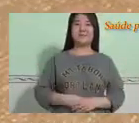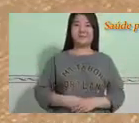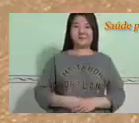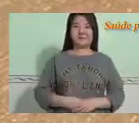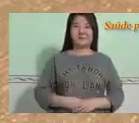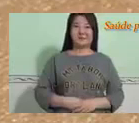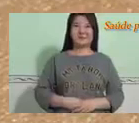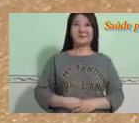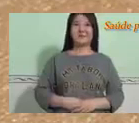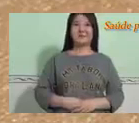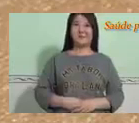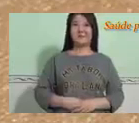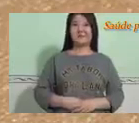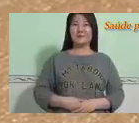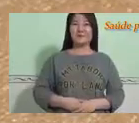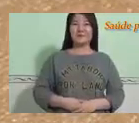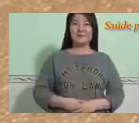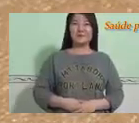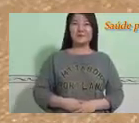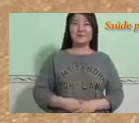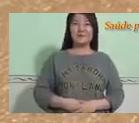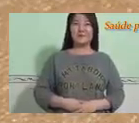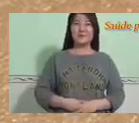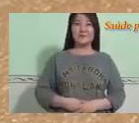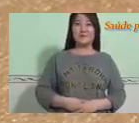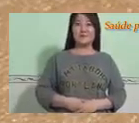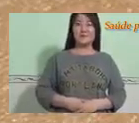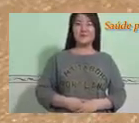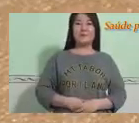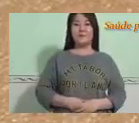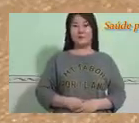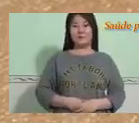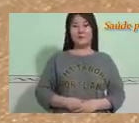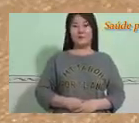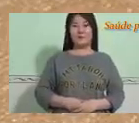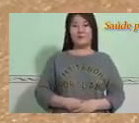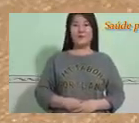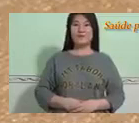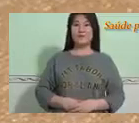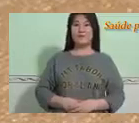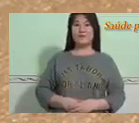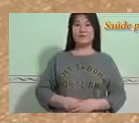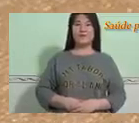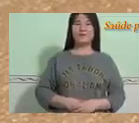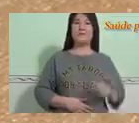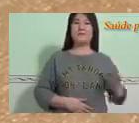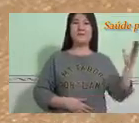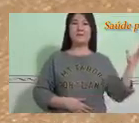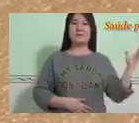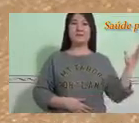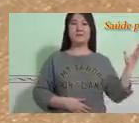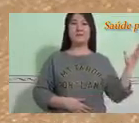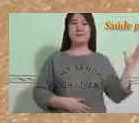vezes por dia, piercing na sobrancelha. 2. É indicado evitar o uso de produtos de beleza